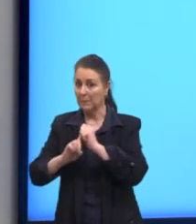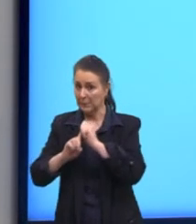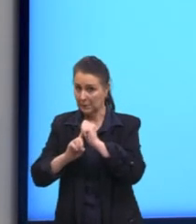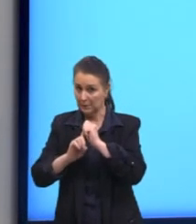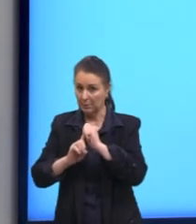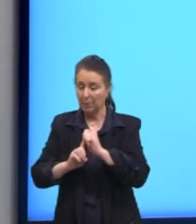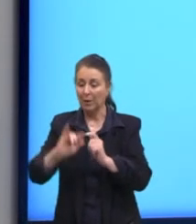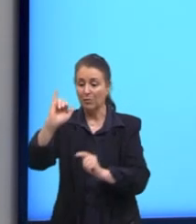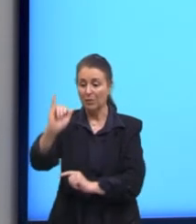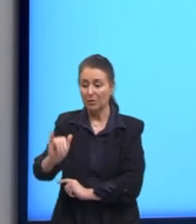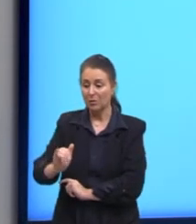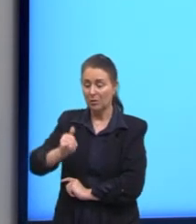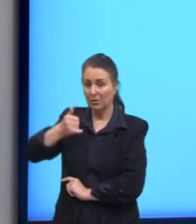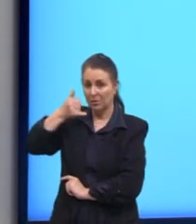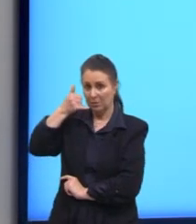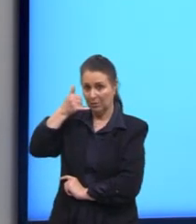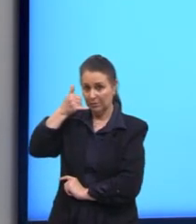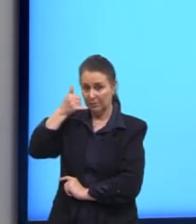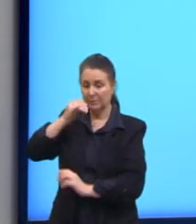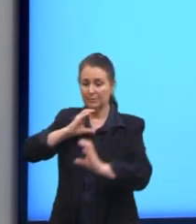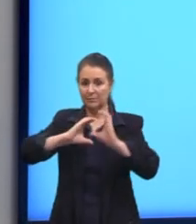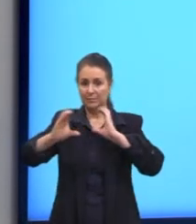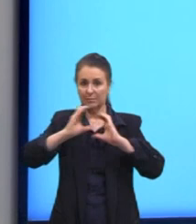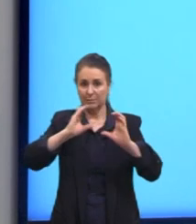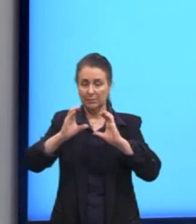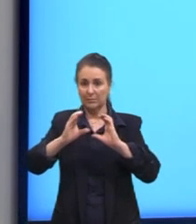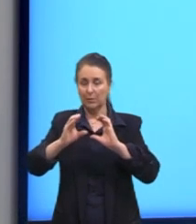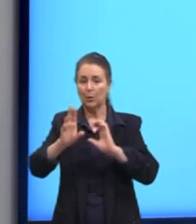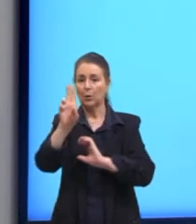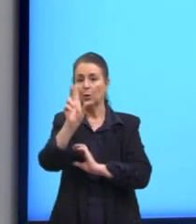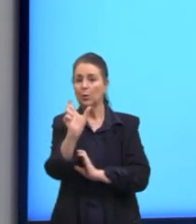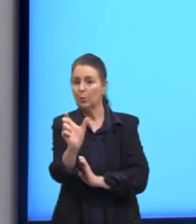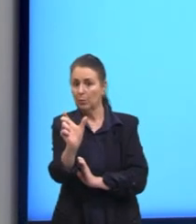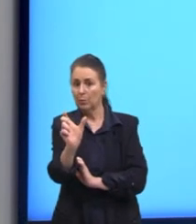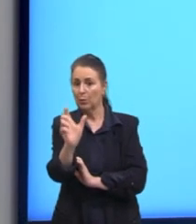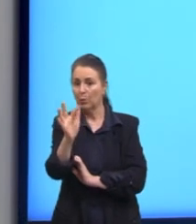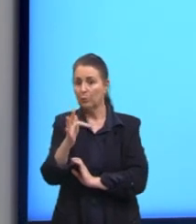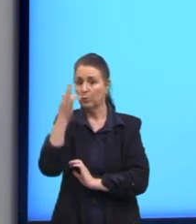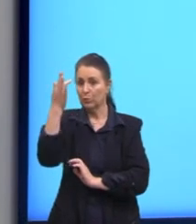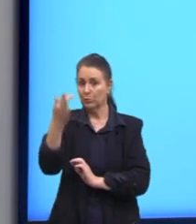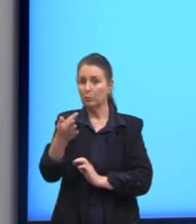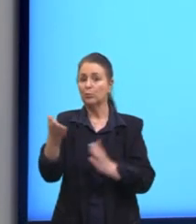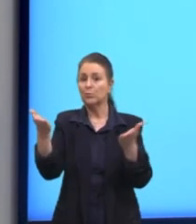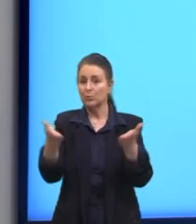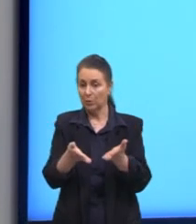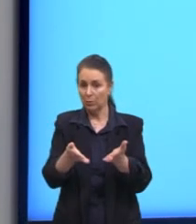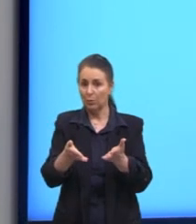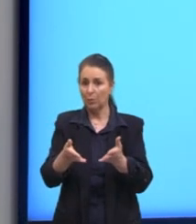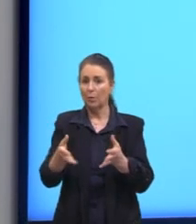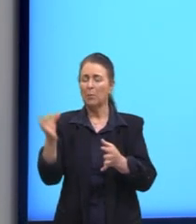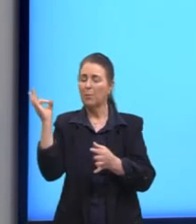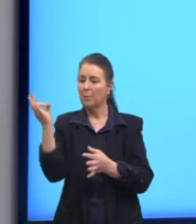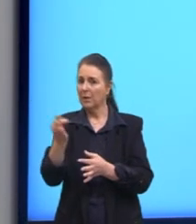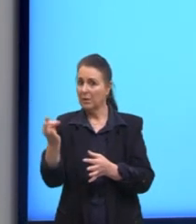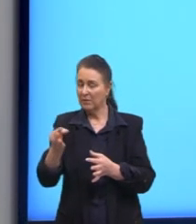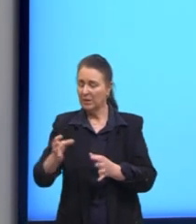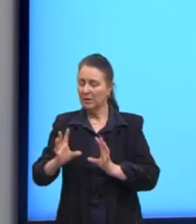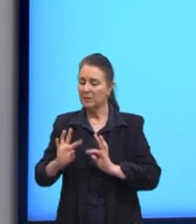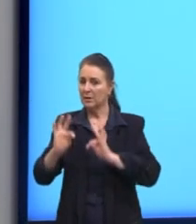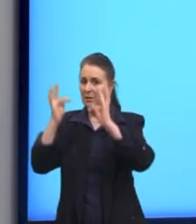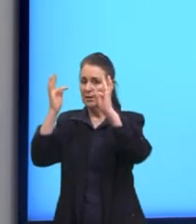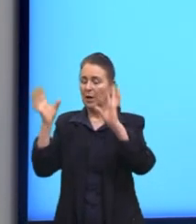atividades de telecomunicação. Expressões frequentes como o futuro já chegou, maravilhas tecnológicas e conexão total com o